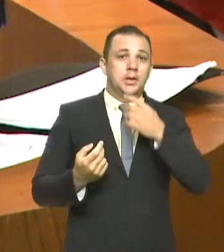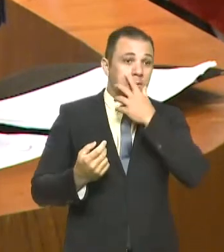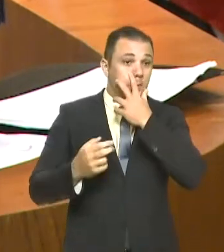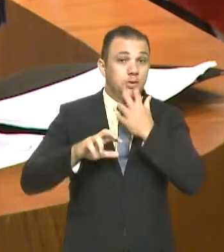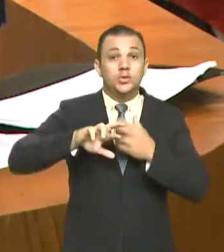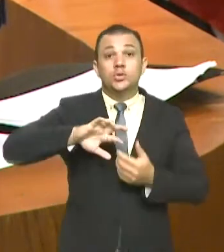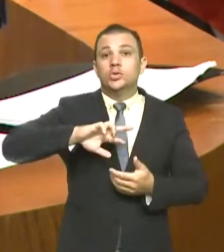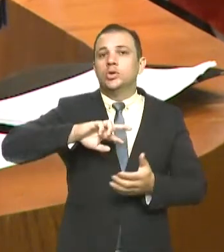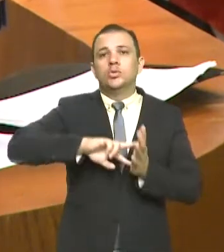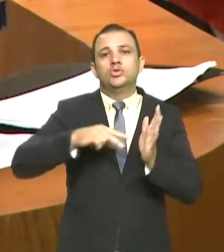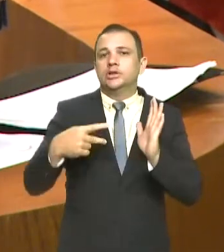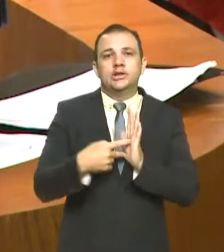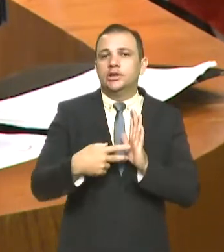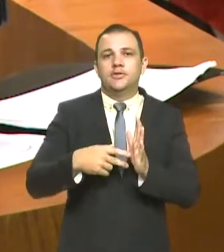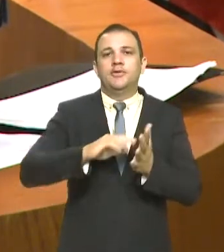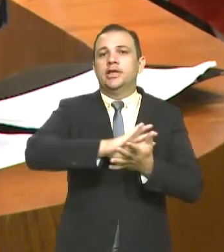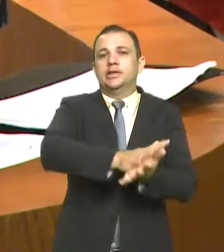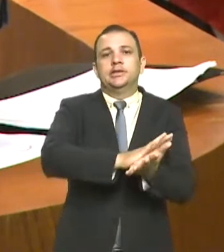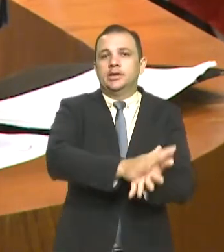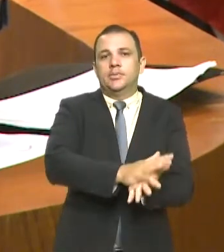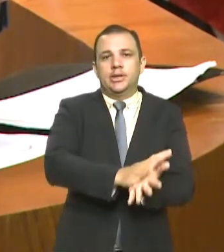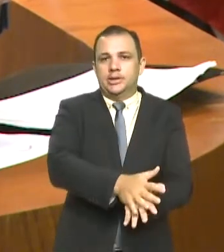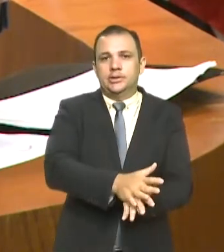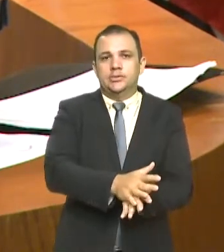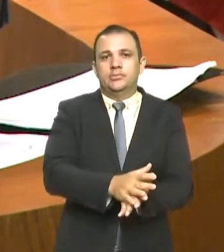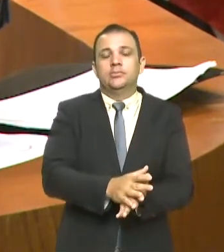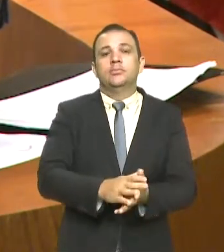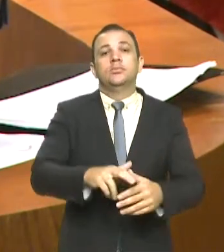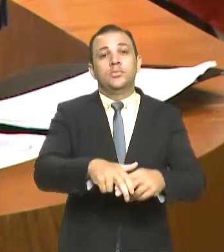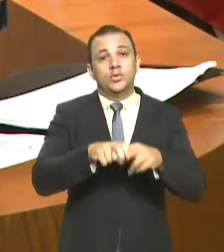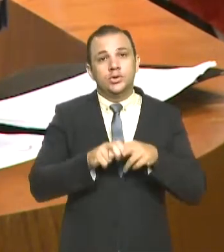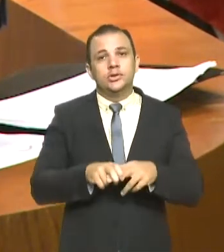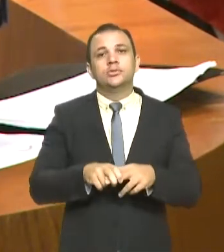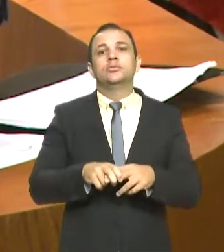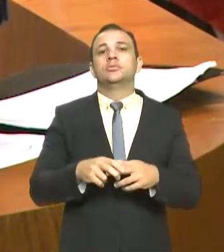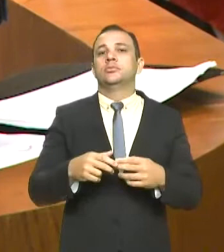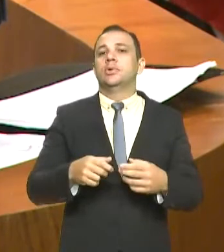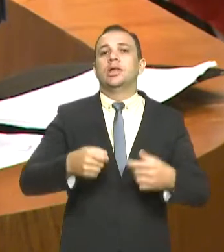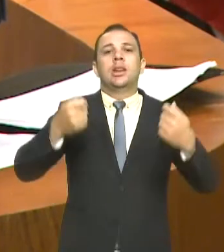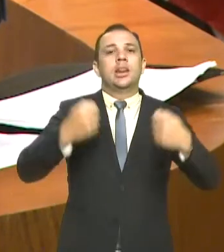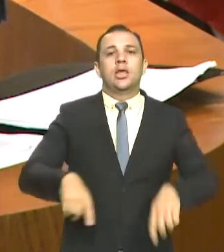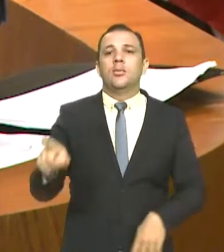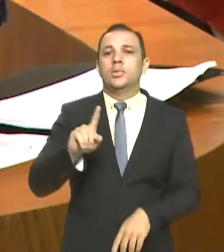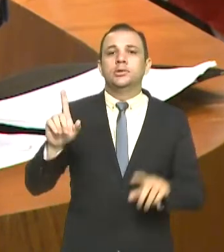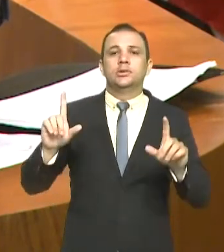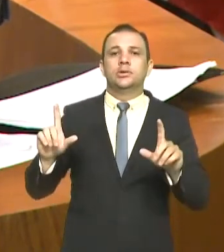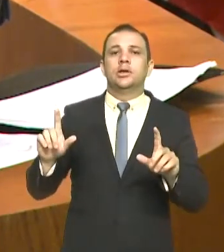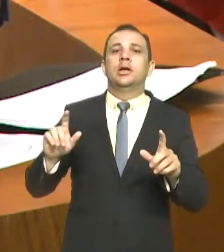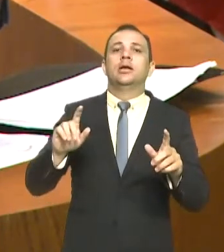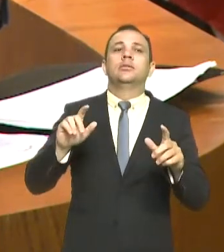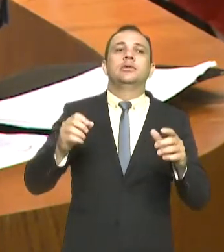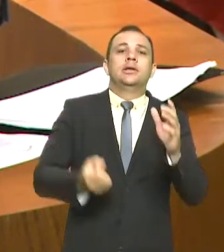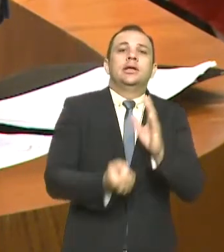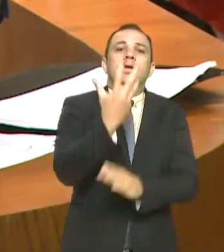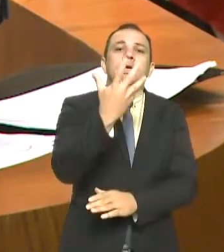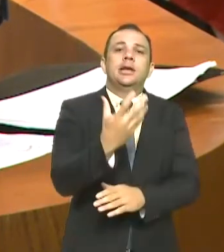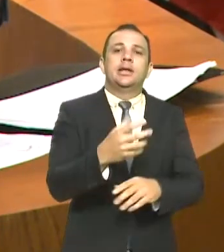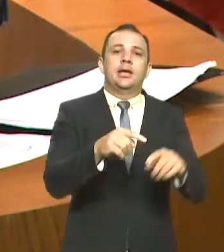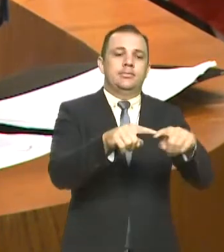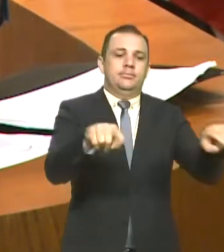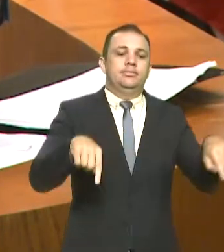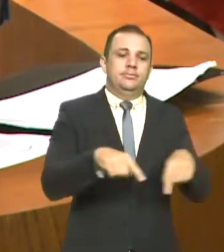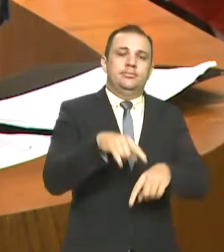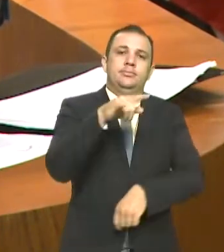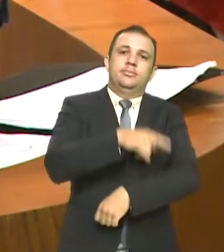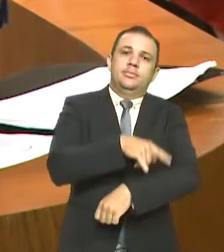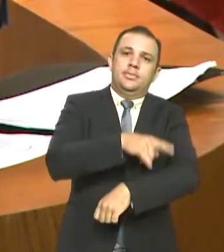sexual ou identidade de gênero, sendo, portanto, vedada a instalação e adequação de banheiros, vestiários e